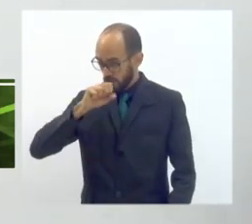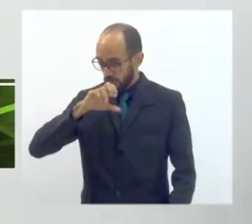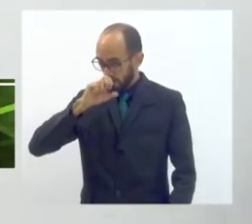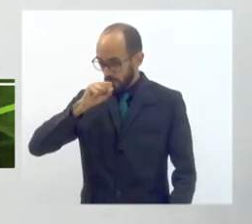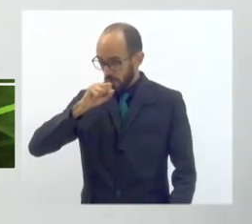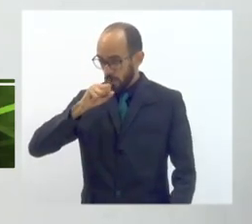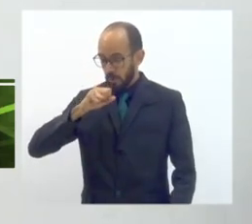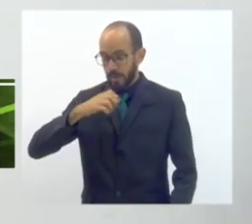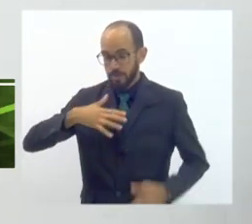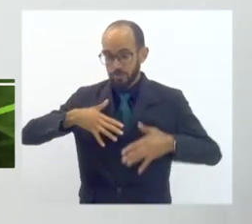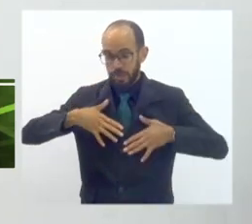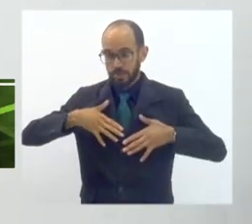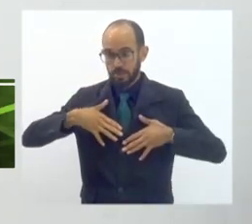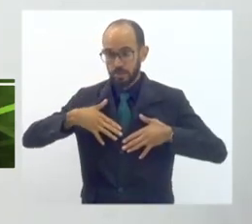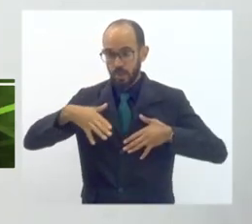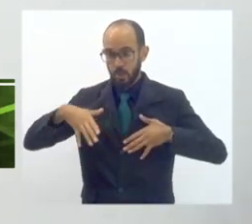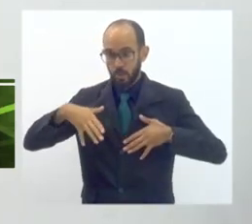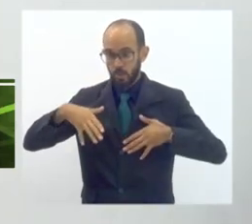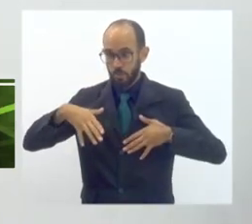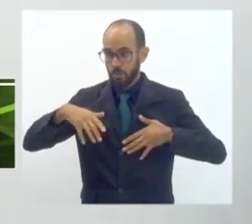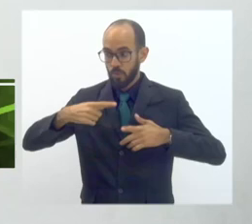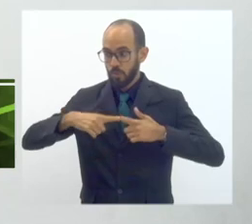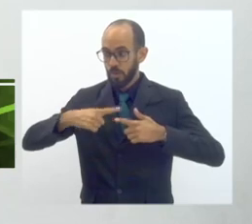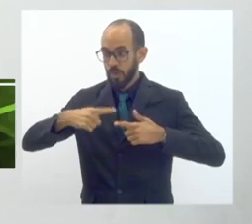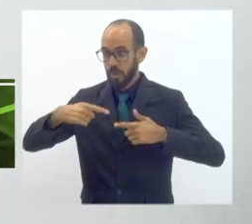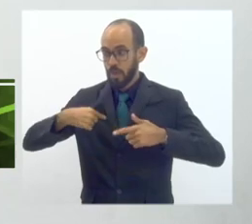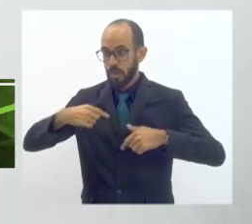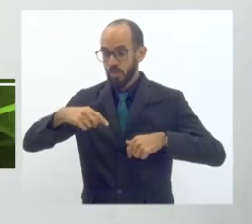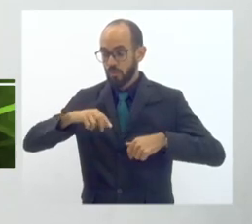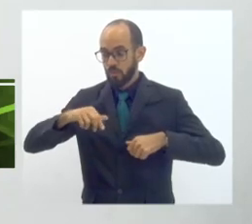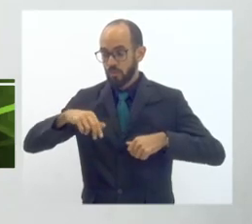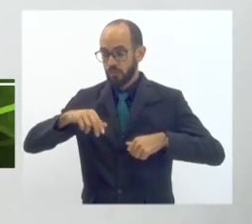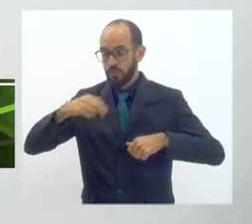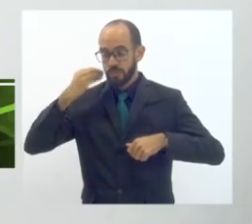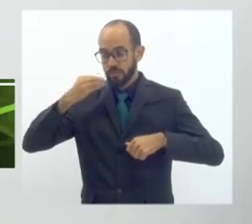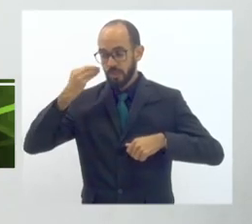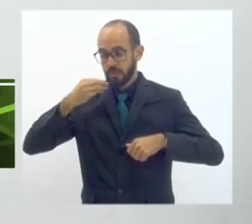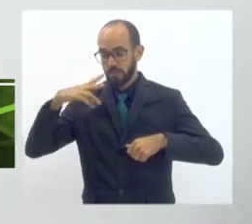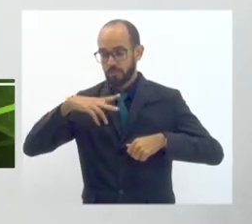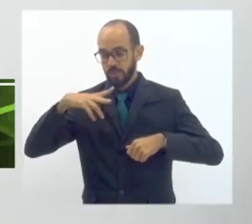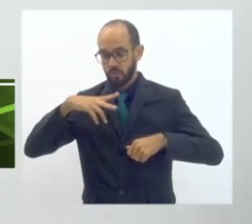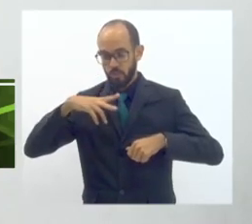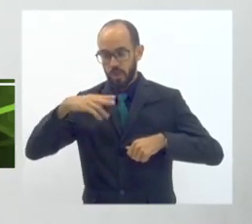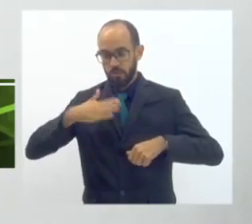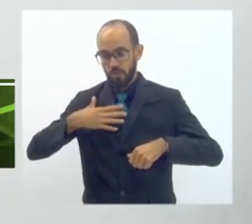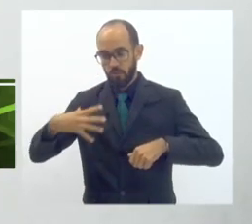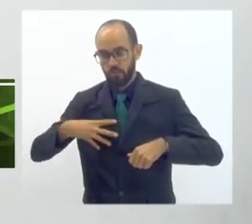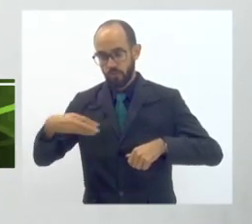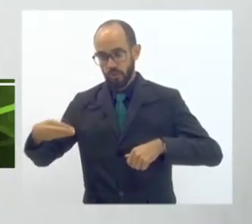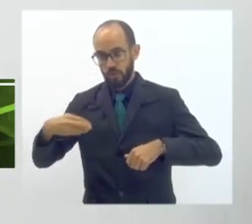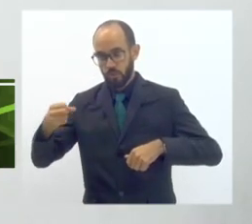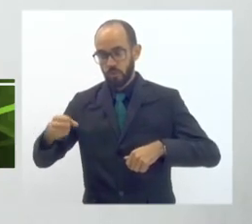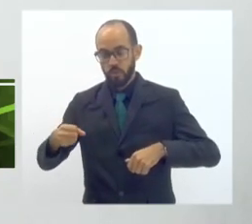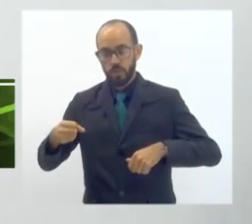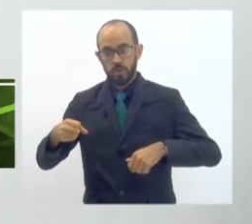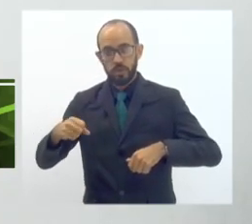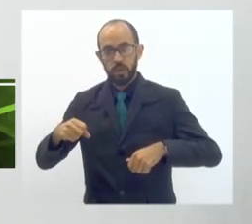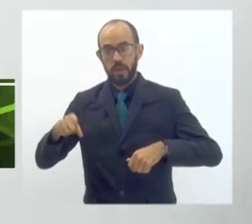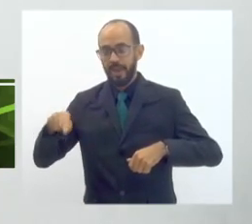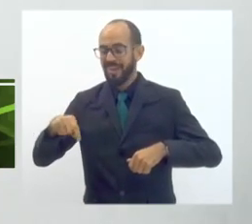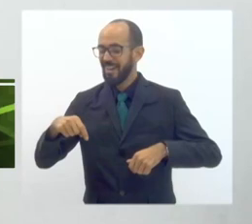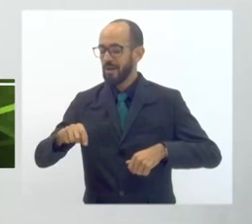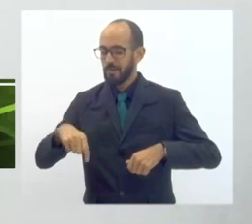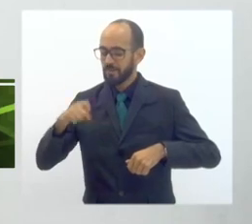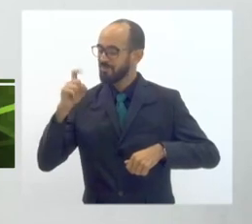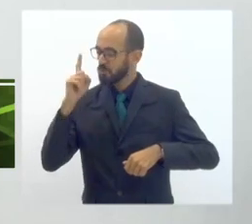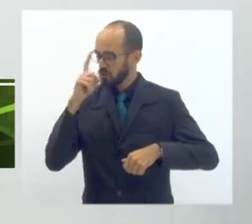meu filho. E aí a gente teve a dificuldade que todo cidadão tem quando tem um diagnóstico nesse sentido. E existe